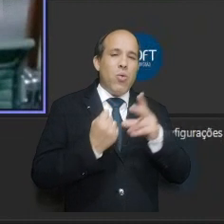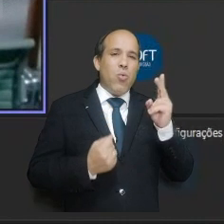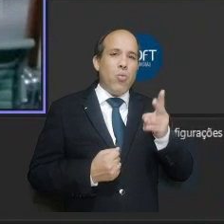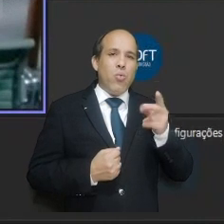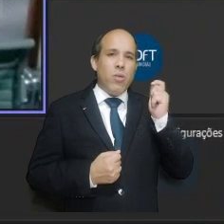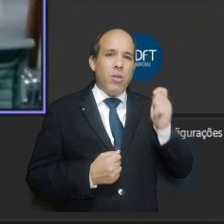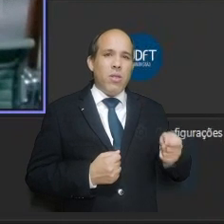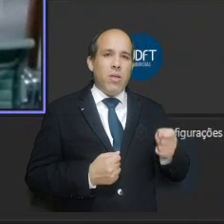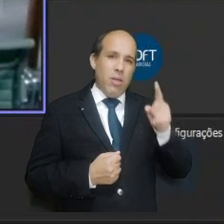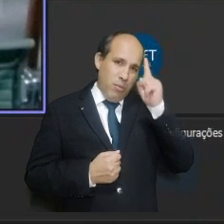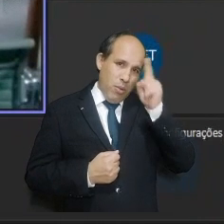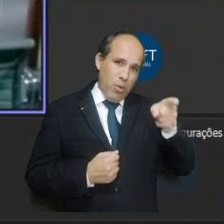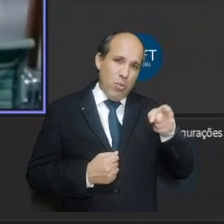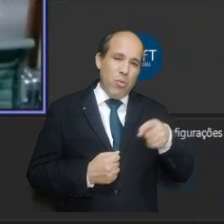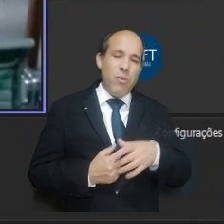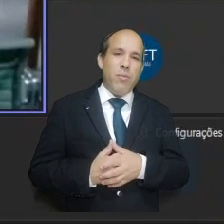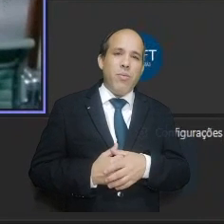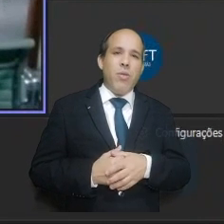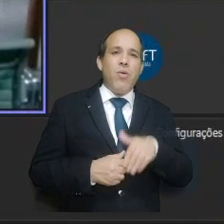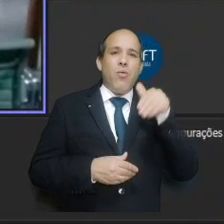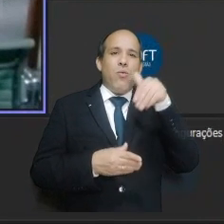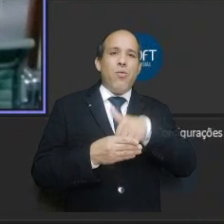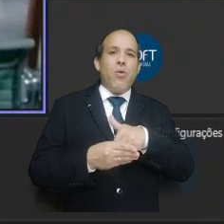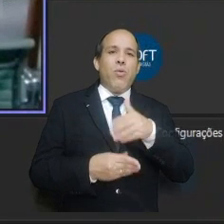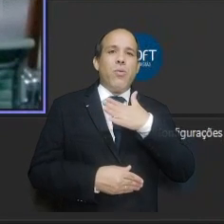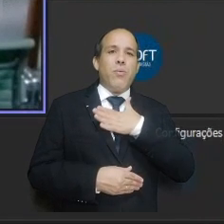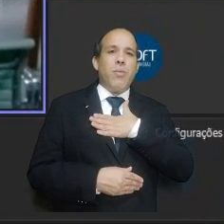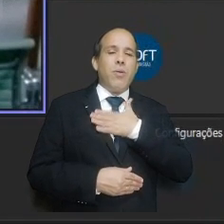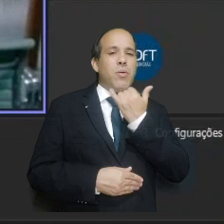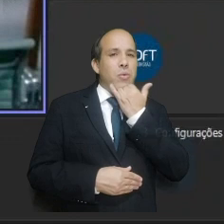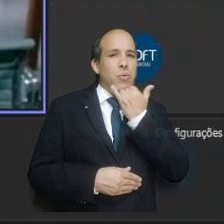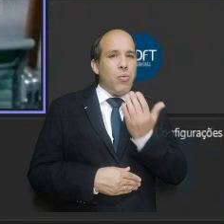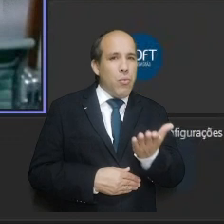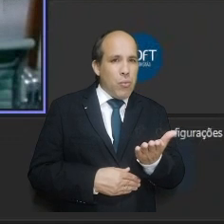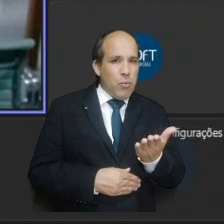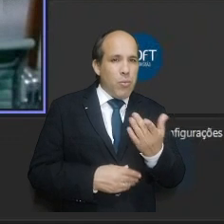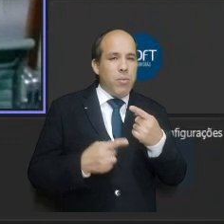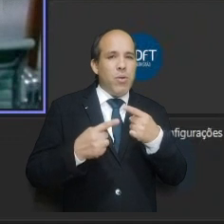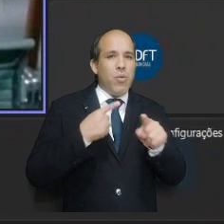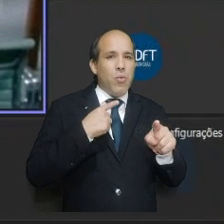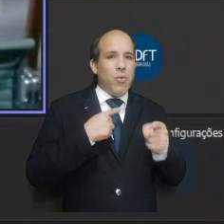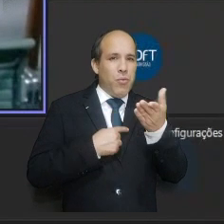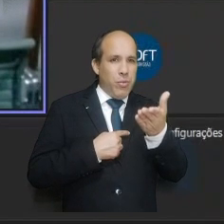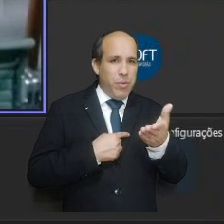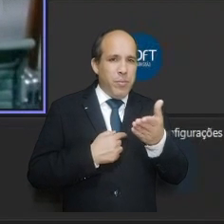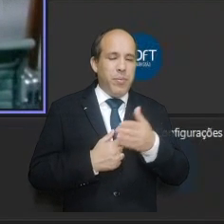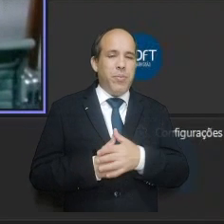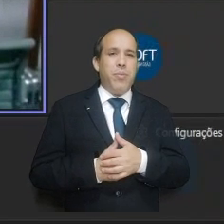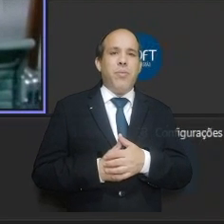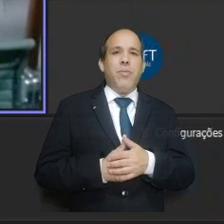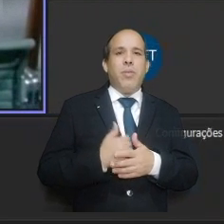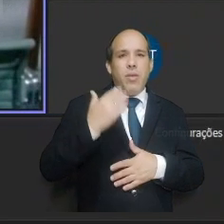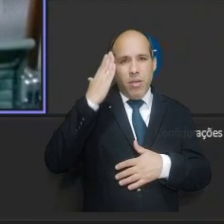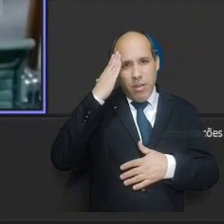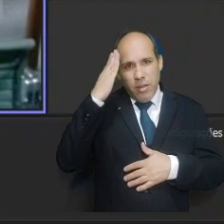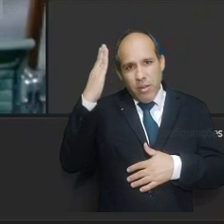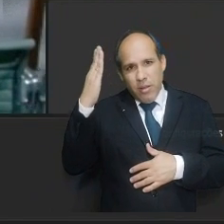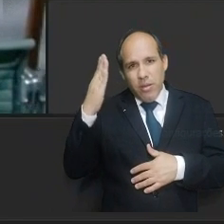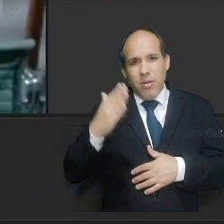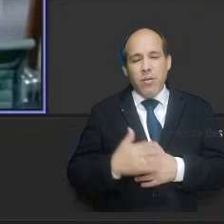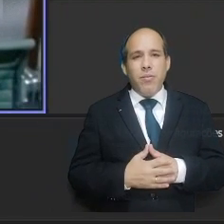eu mantenho a sentença que denegou a ordem. Como eu voto lá, pedindo vênias para divergir de Vossa